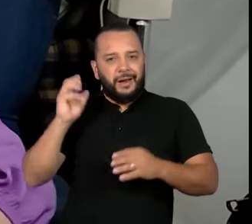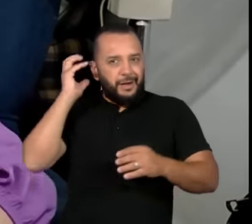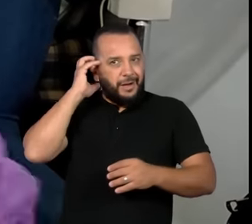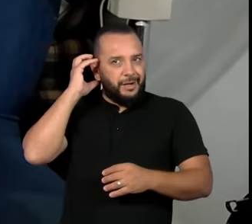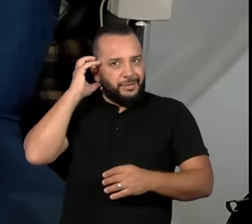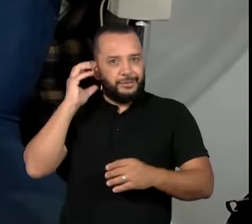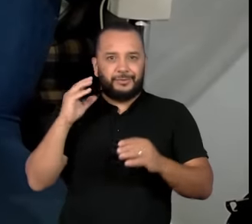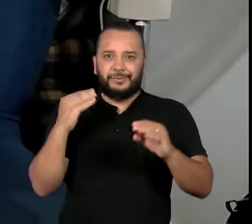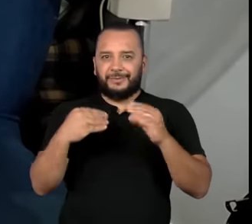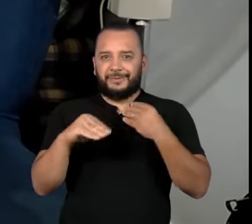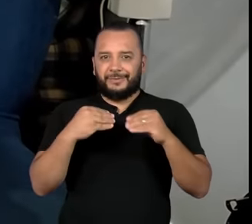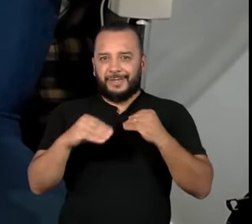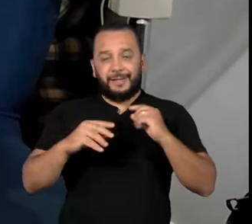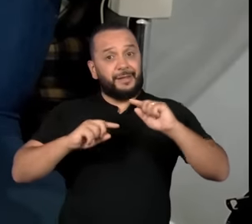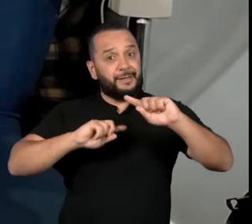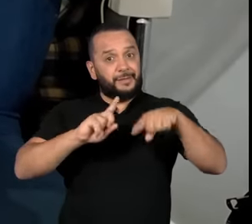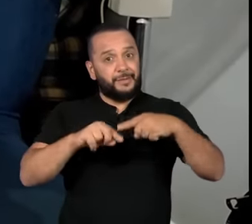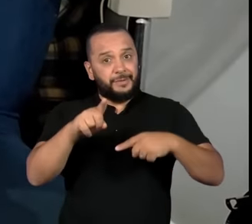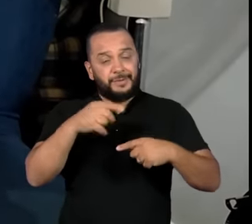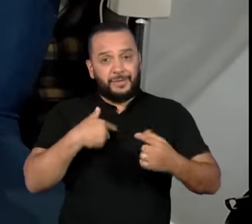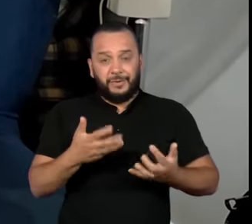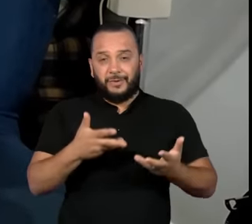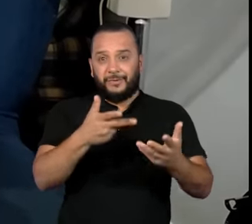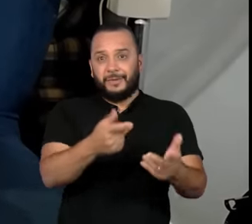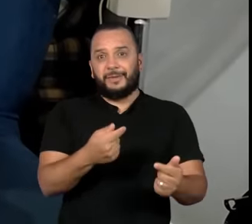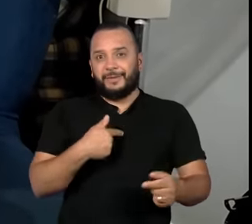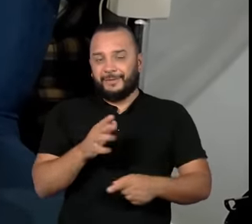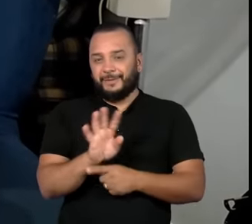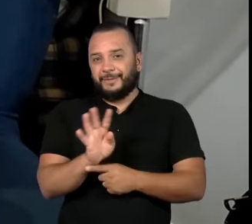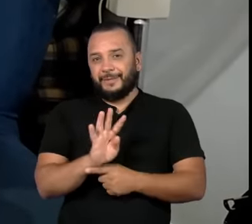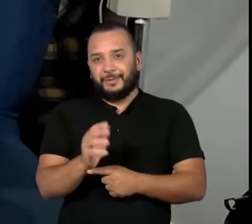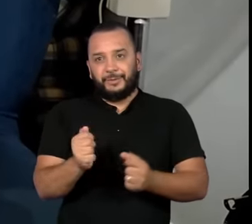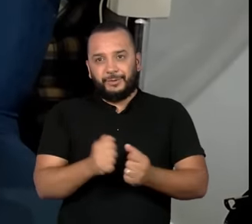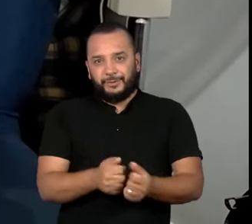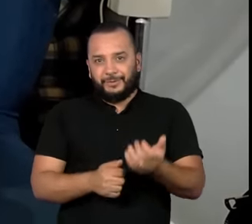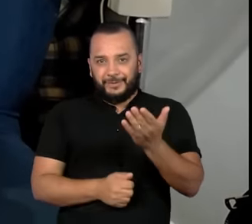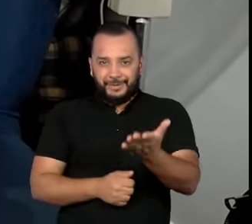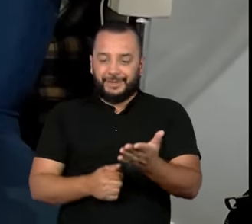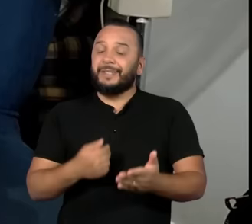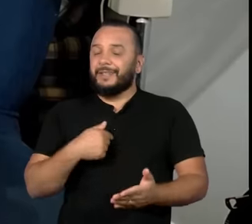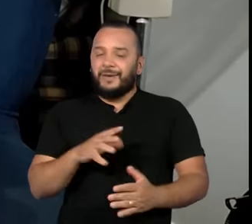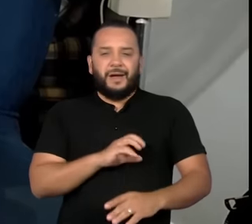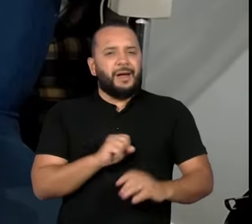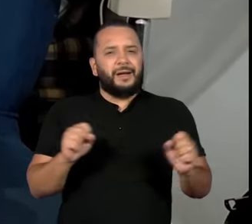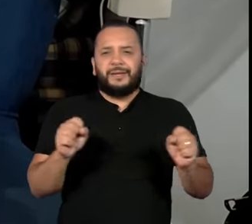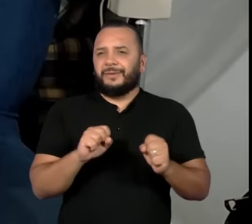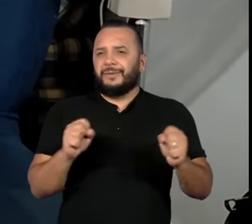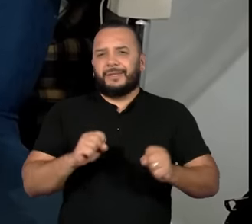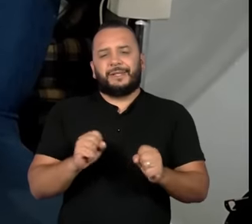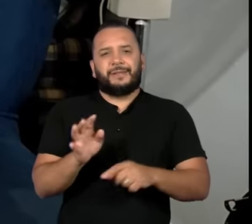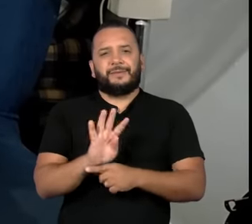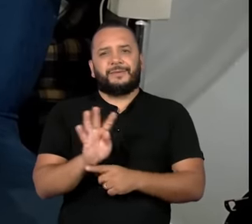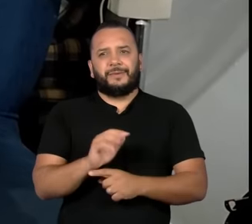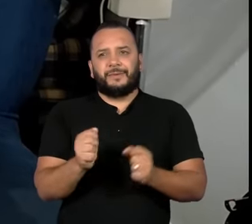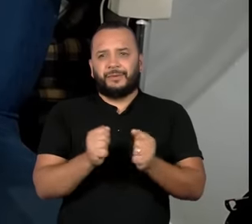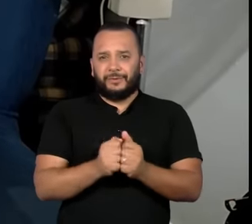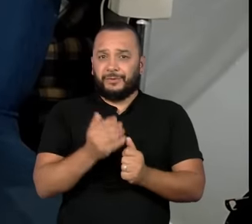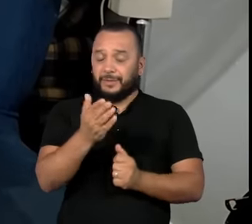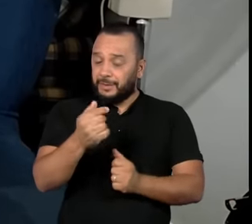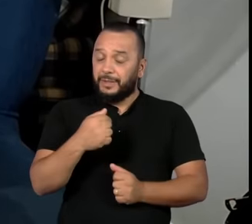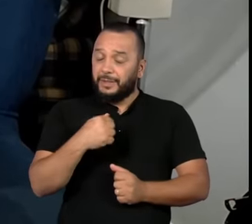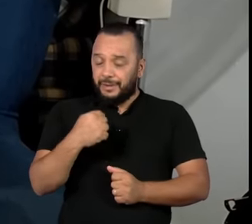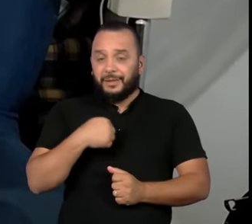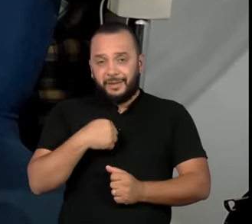Depois, você me convidou para fazer um filme, que eu adorei fazer, que também sou espiritualista